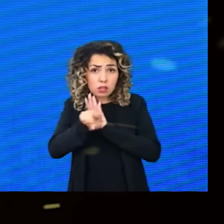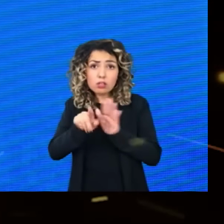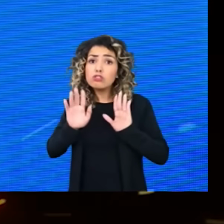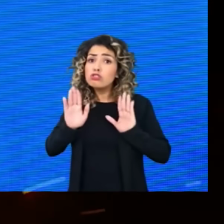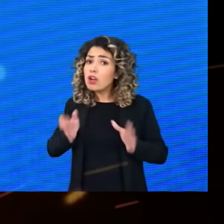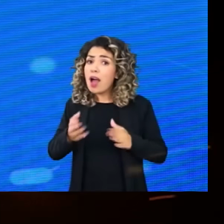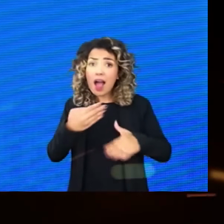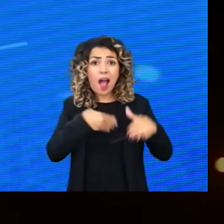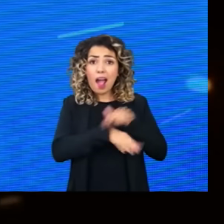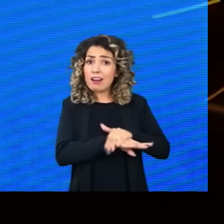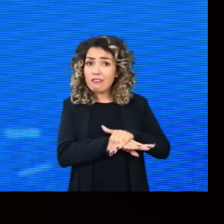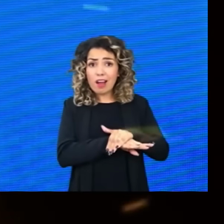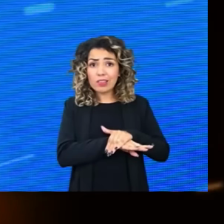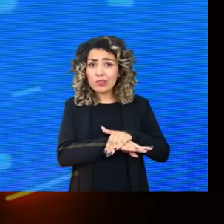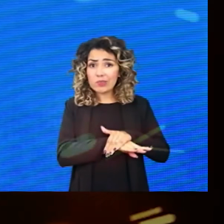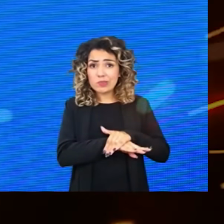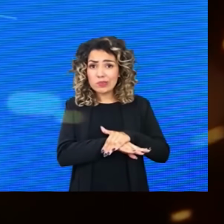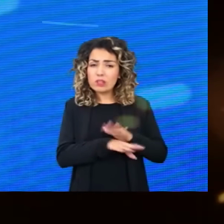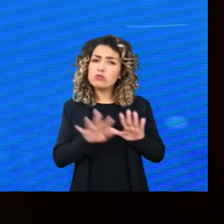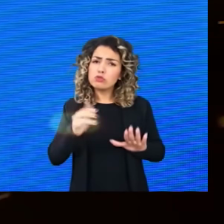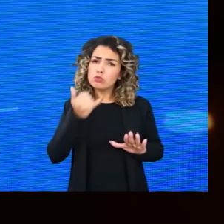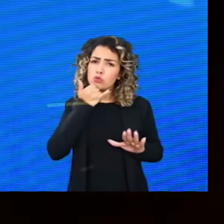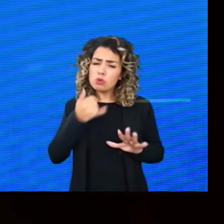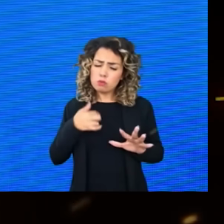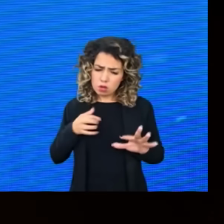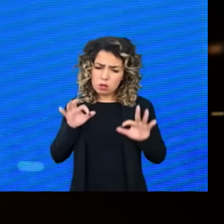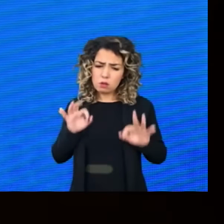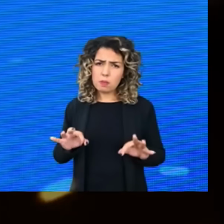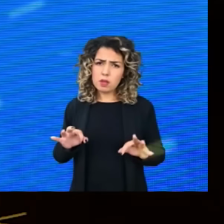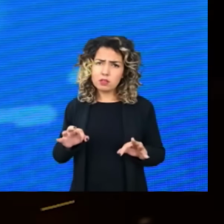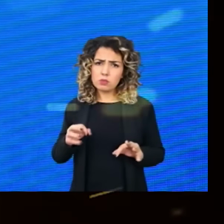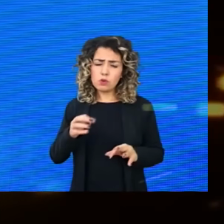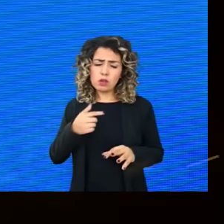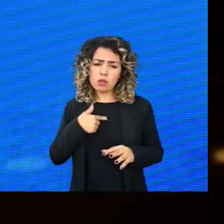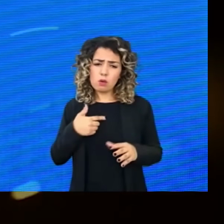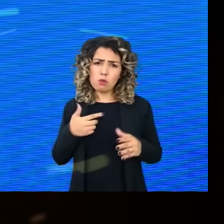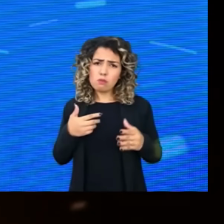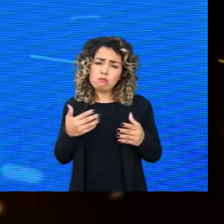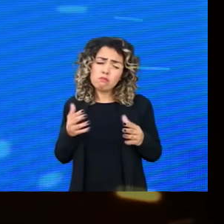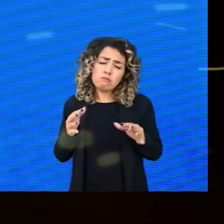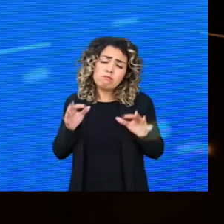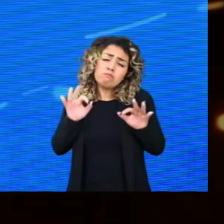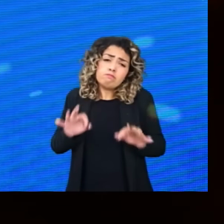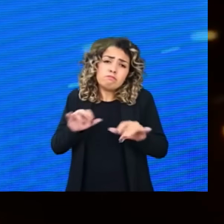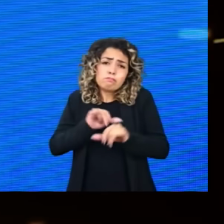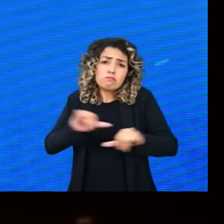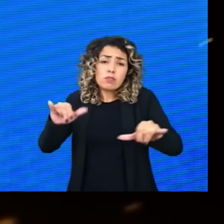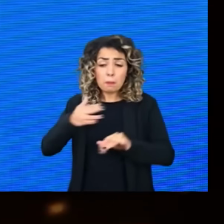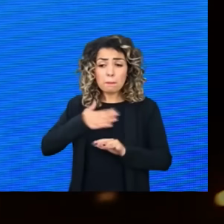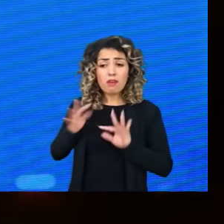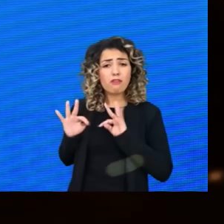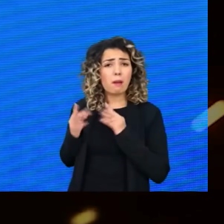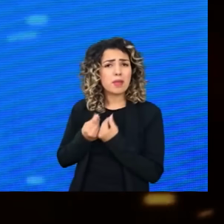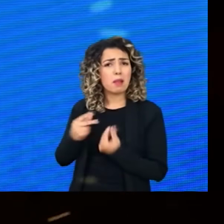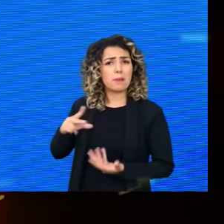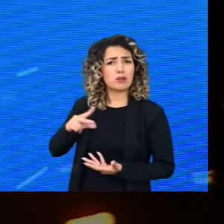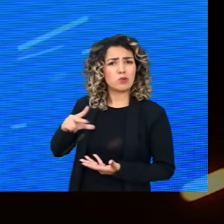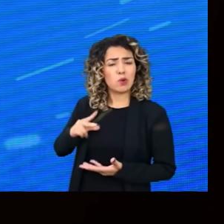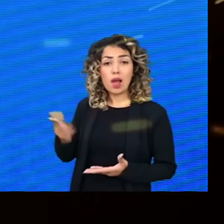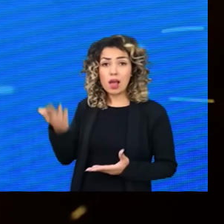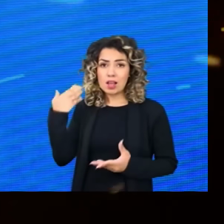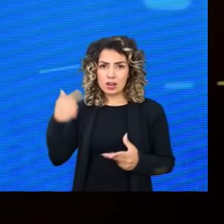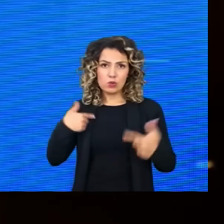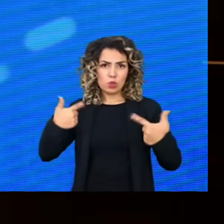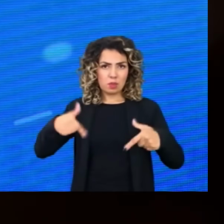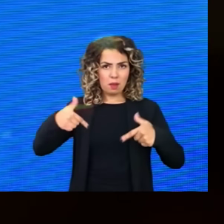e vou abrir meu coração mais uma vez sobre um caso da minha família quando eu trabalhava aqui em São Paulo no Cidade Alerta a minha